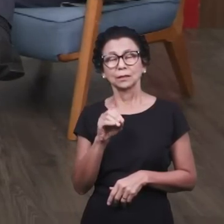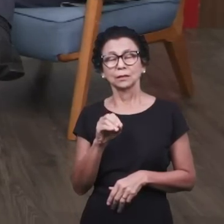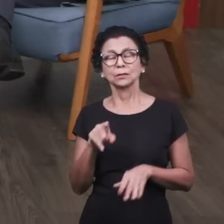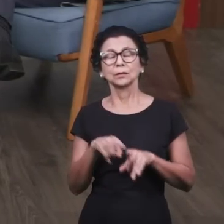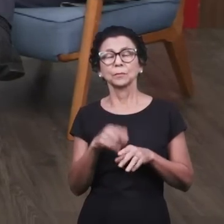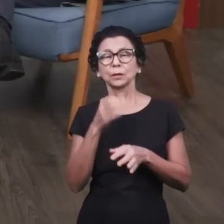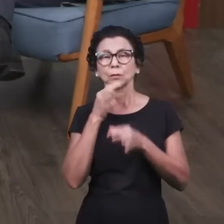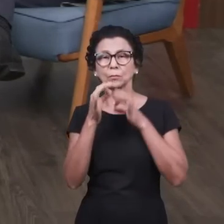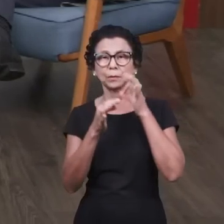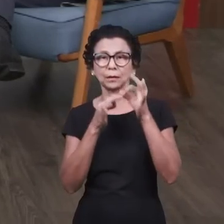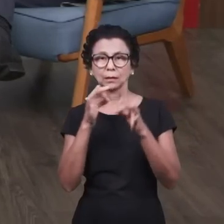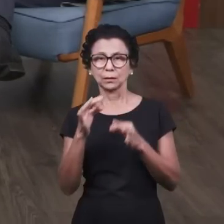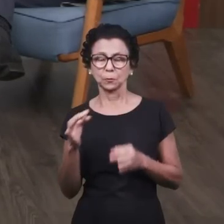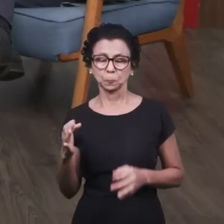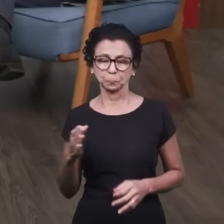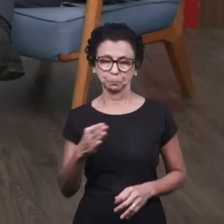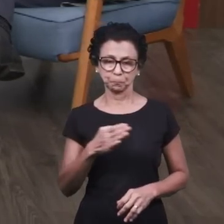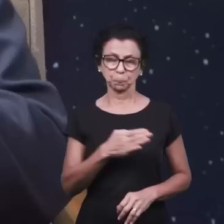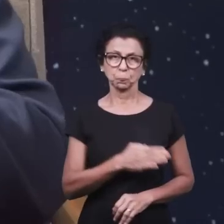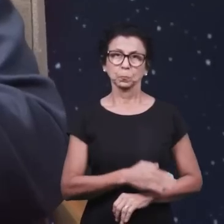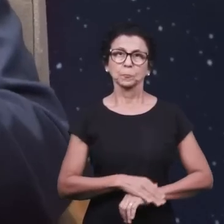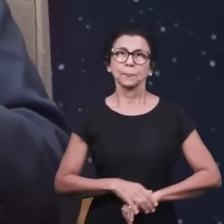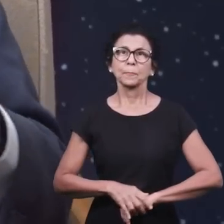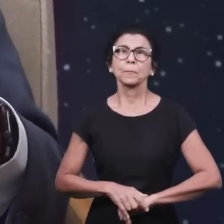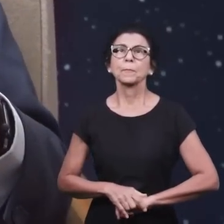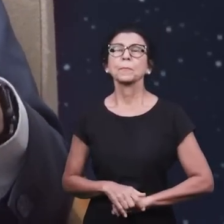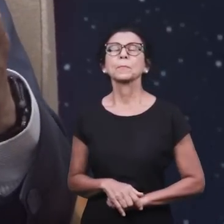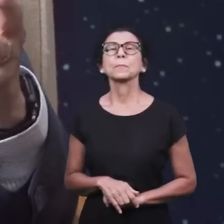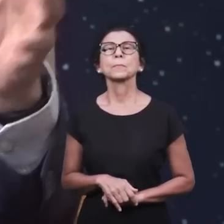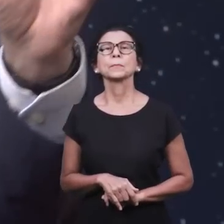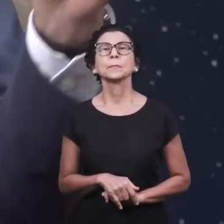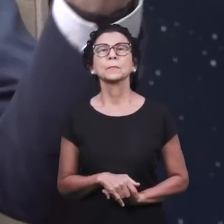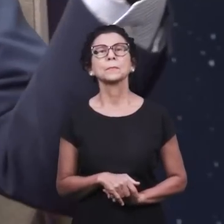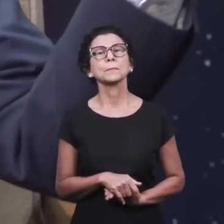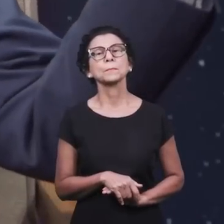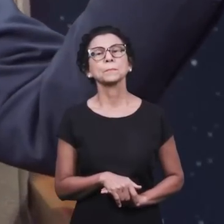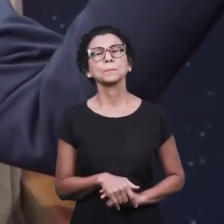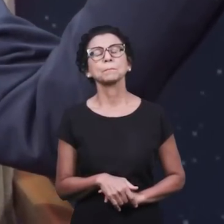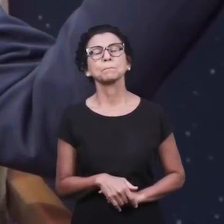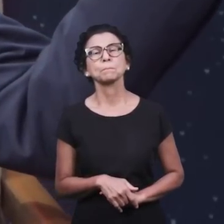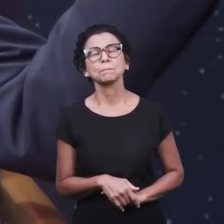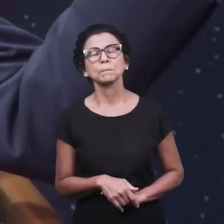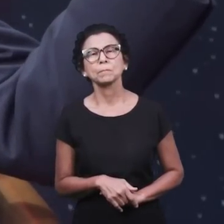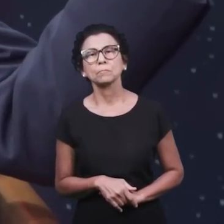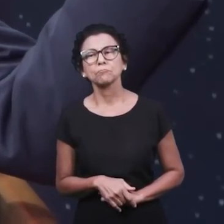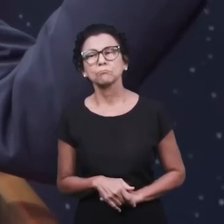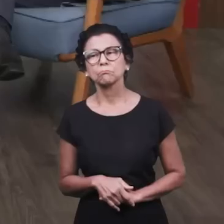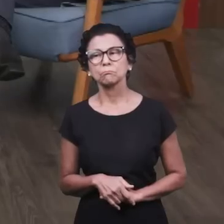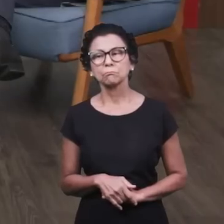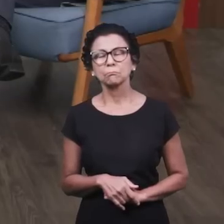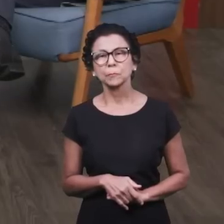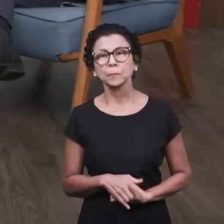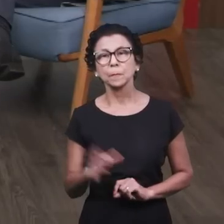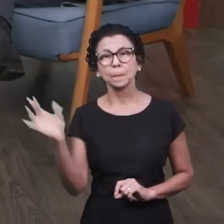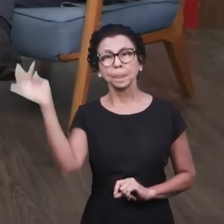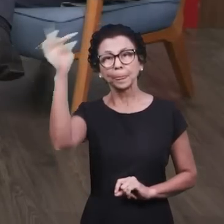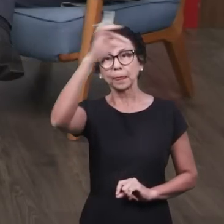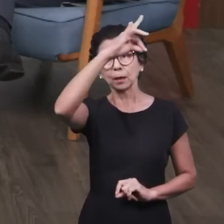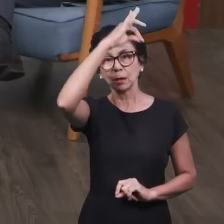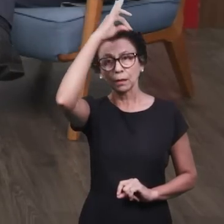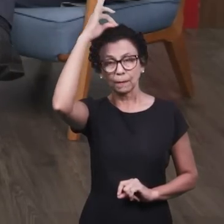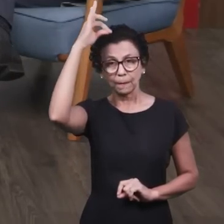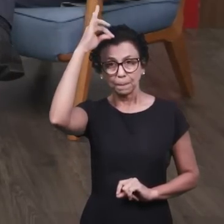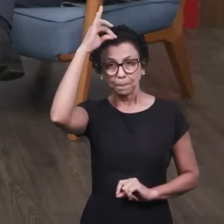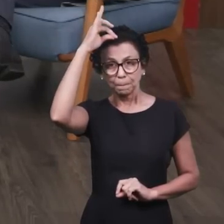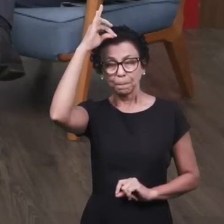não podemos ser impedimento para aquilo que o Espírito Santo quer